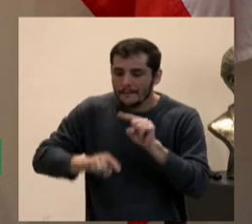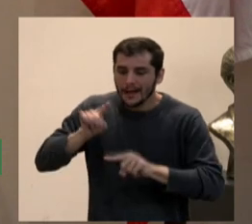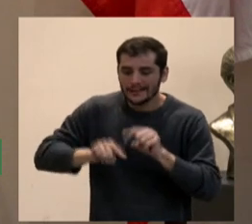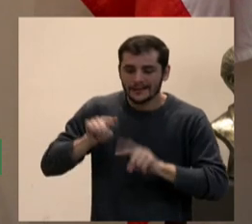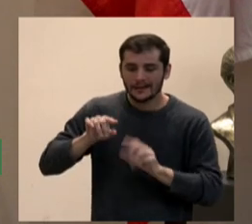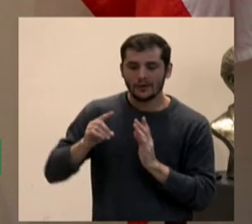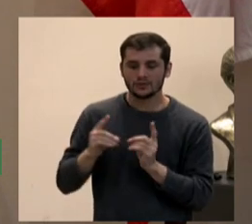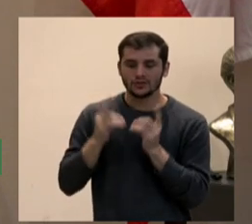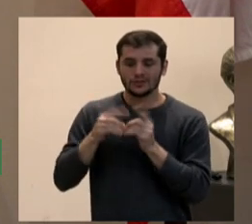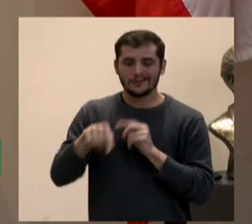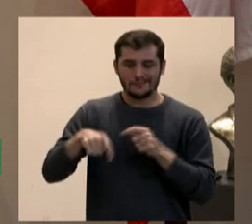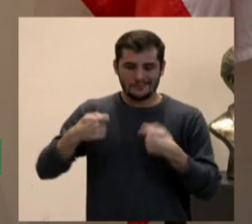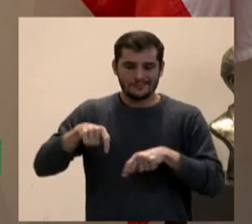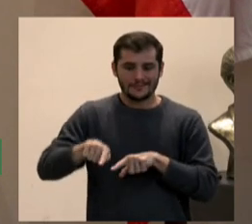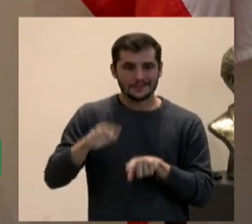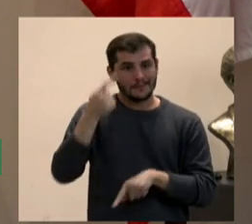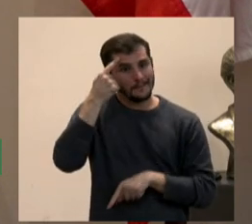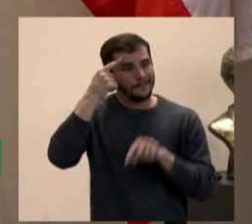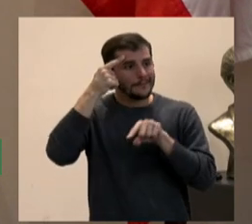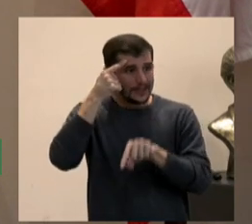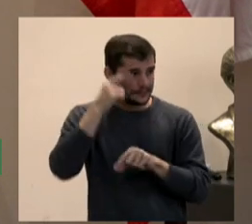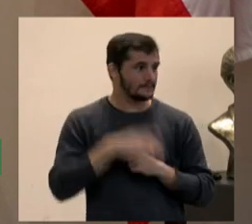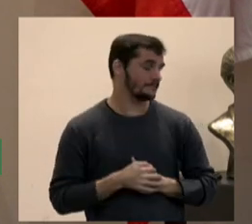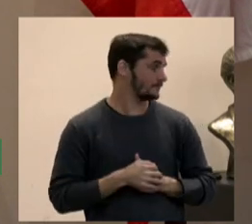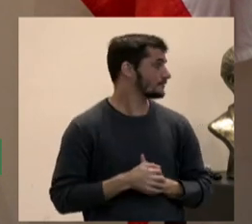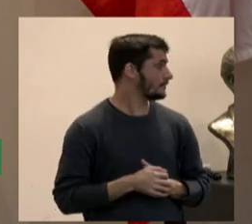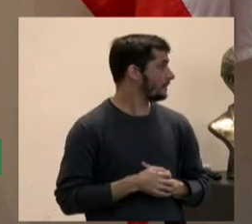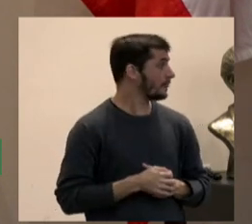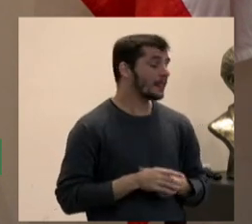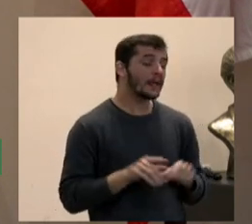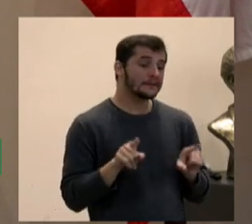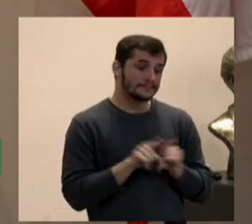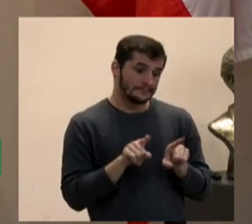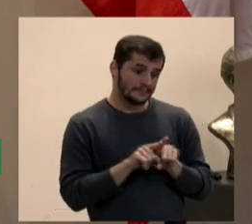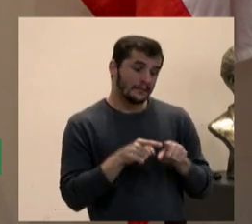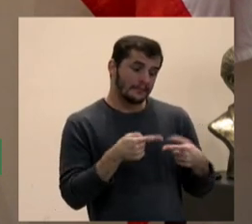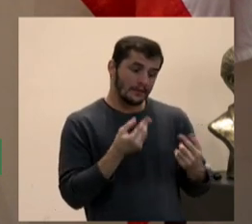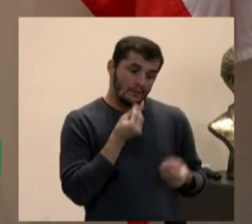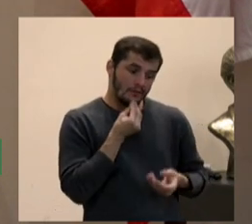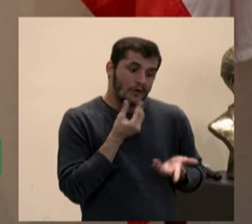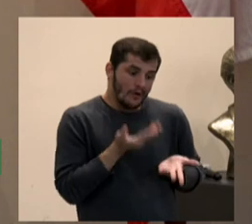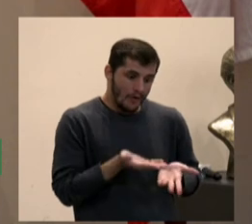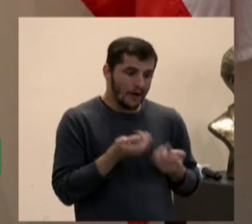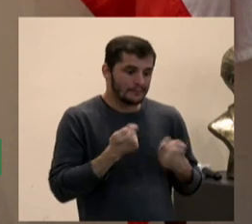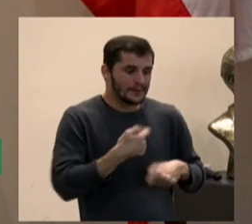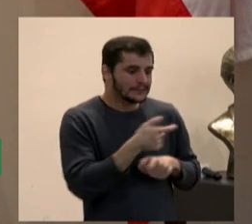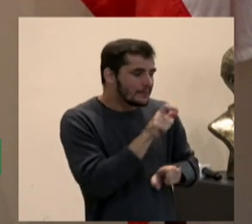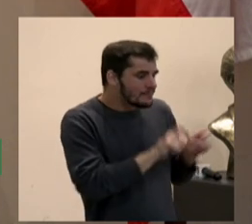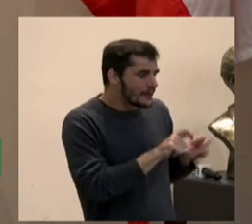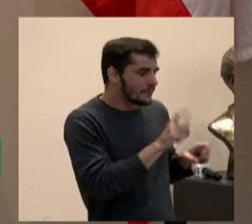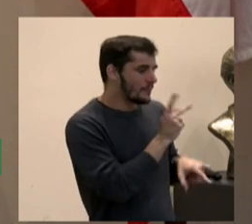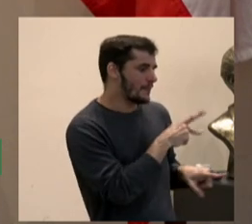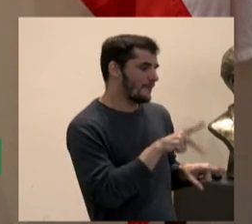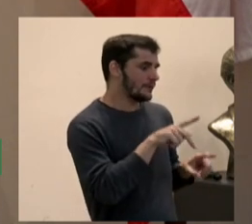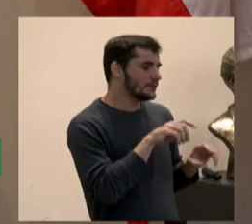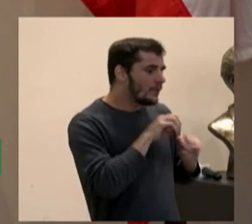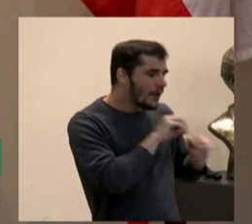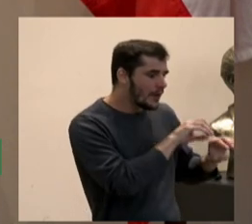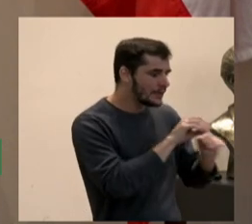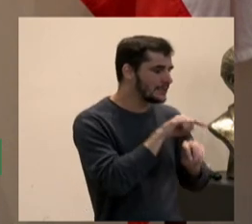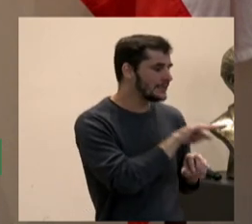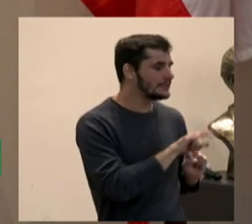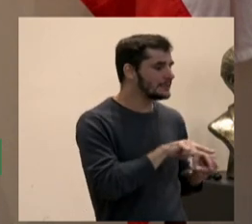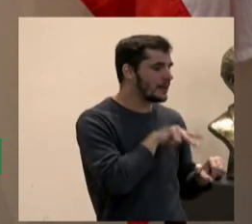essa questão, né? E, obviamente, que para tudo isso a gente precisa ter formação de educadores. Então, aí vai um desafio